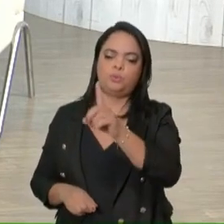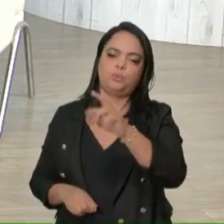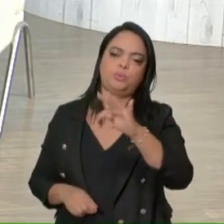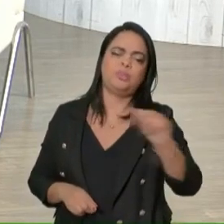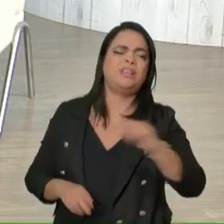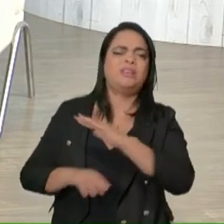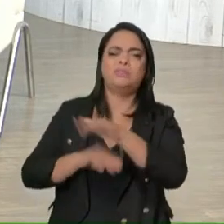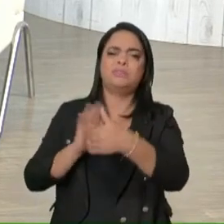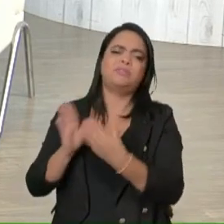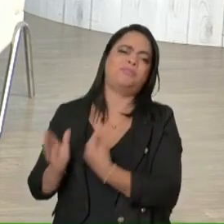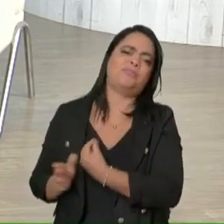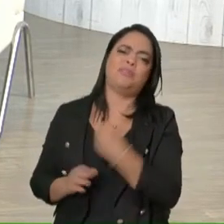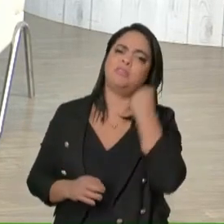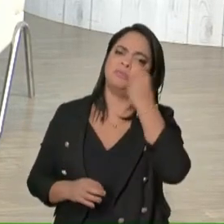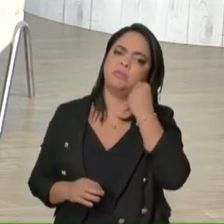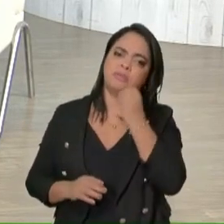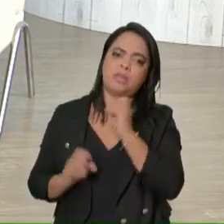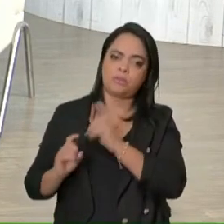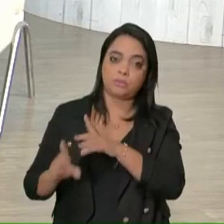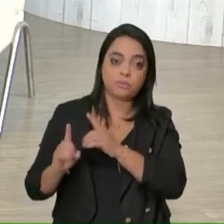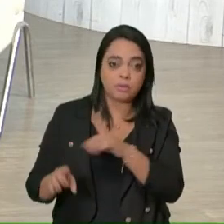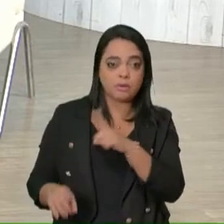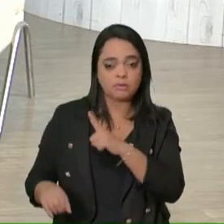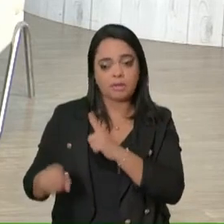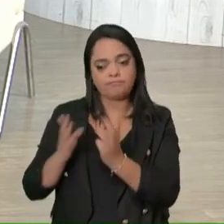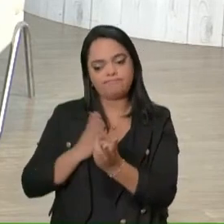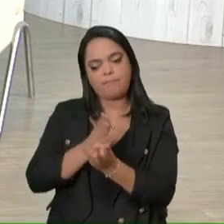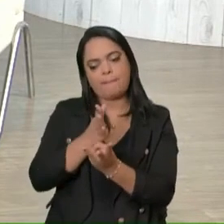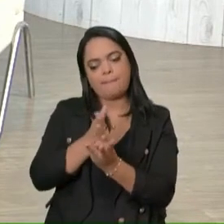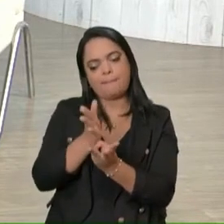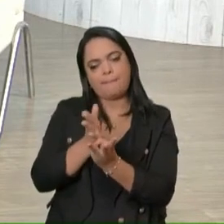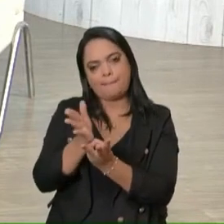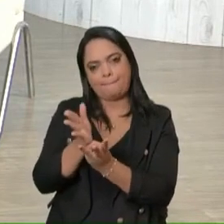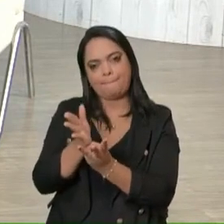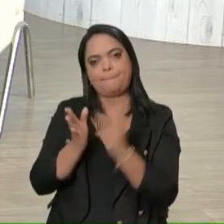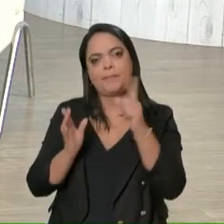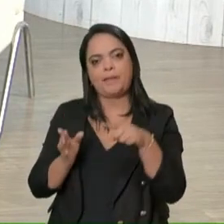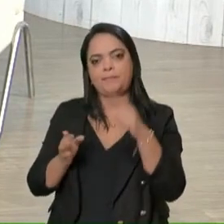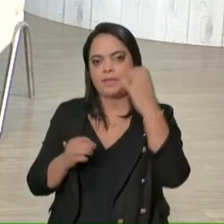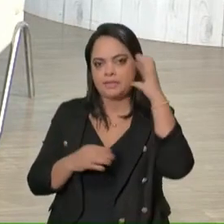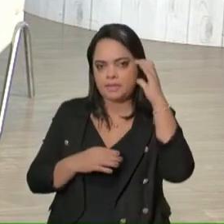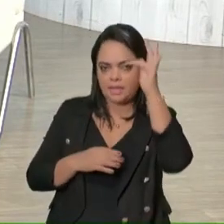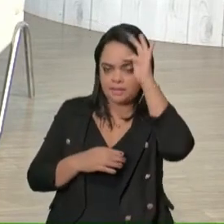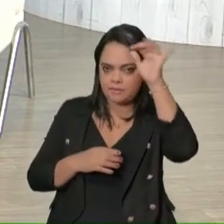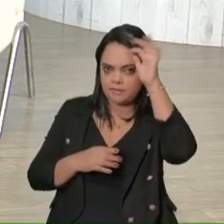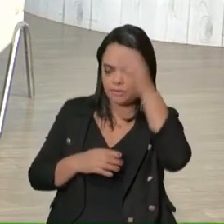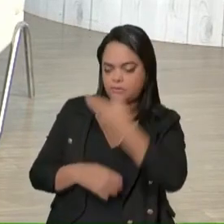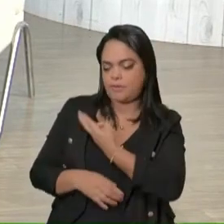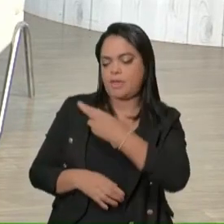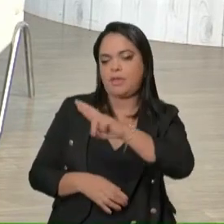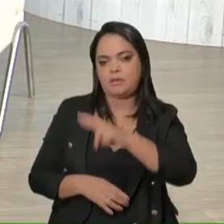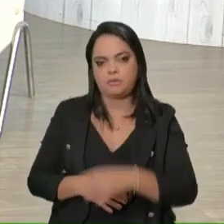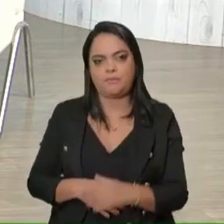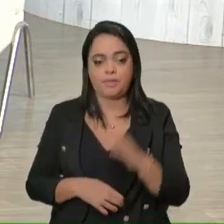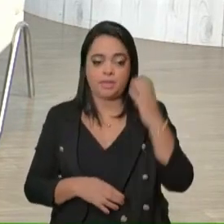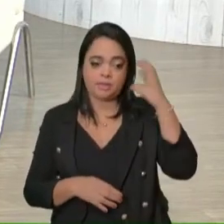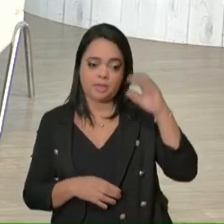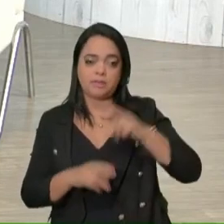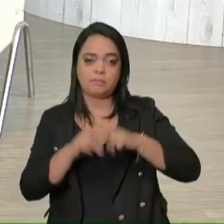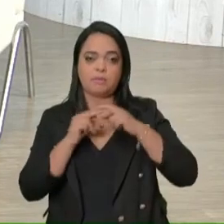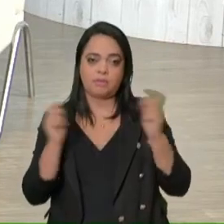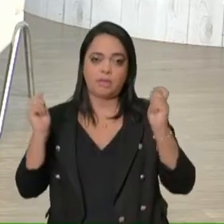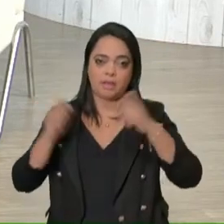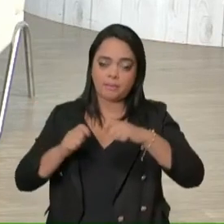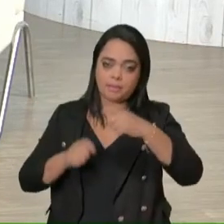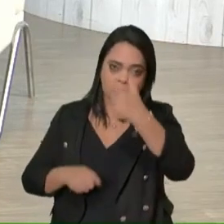e viveram isso. A doutrina, ela tem três pilares, que nós chamamos de ciência, filosofia e religião. Uhum. A ciência pela capacidade